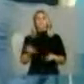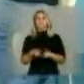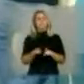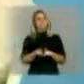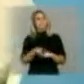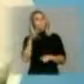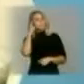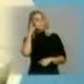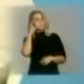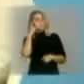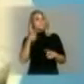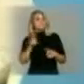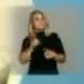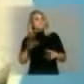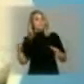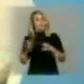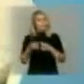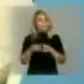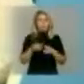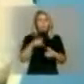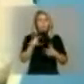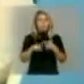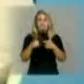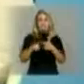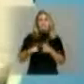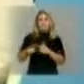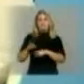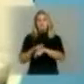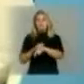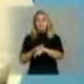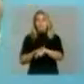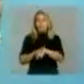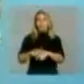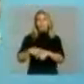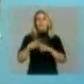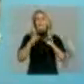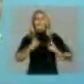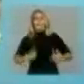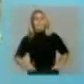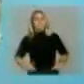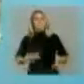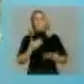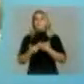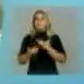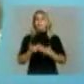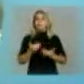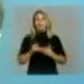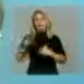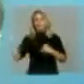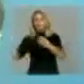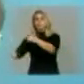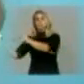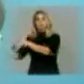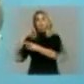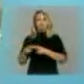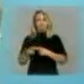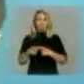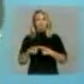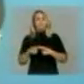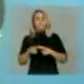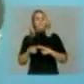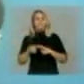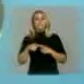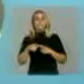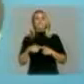grupo vulnerável, seja de rancenia, seja de pessoas com deficiência, qualquer outro grupo vulnerável, né, qualquer